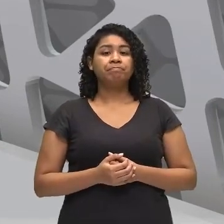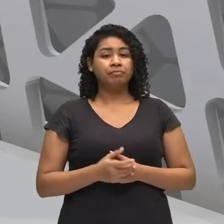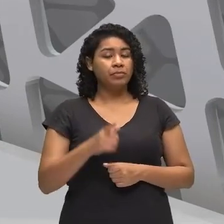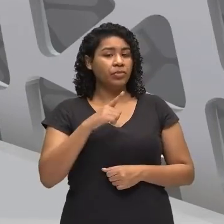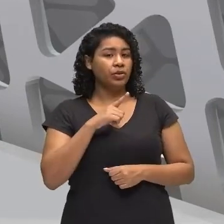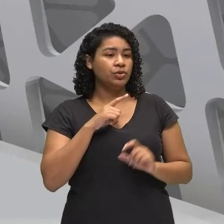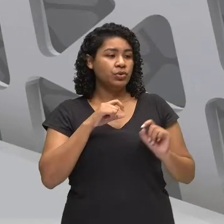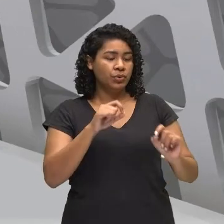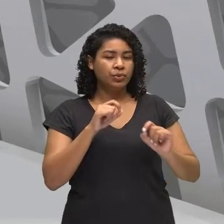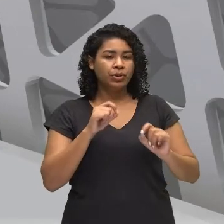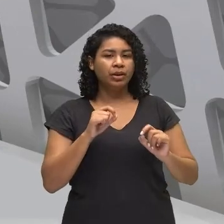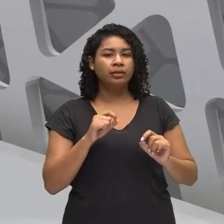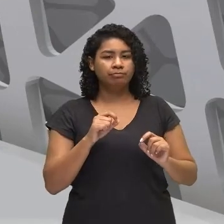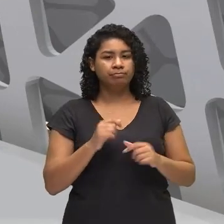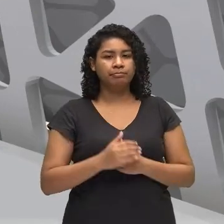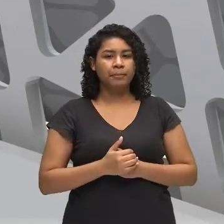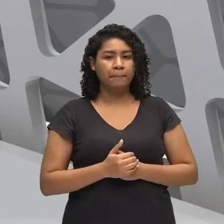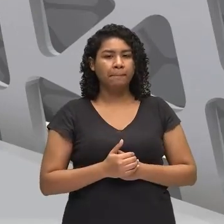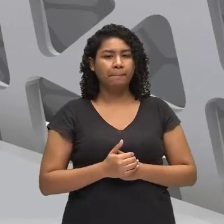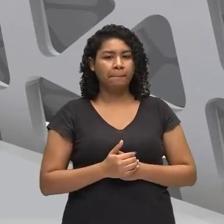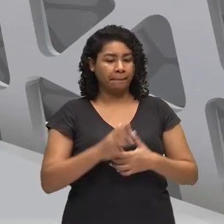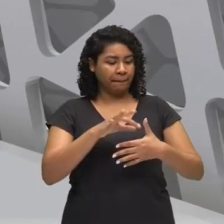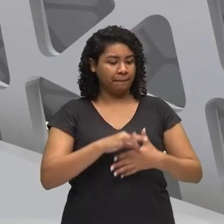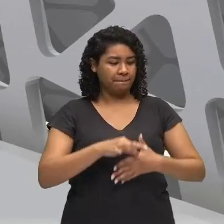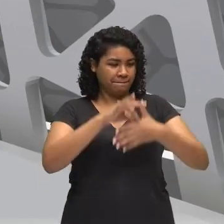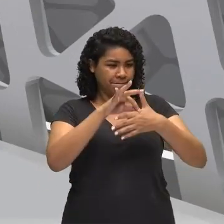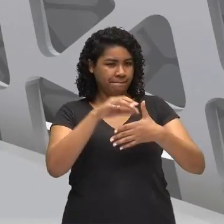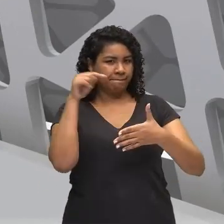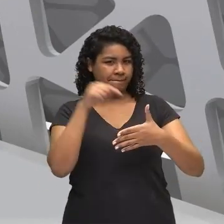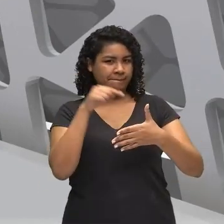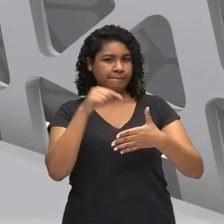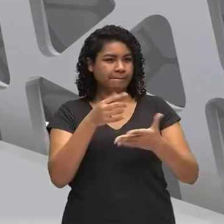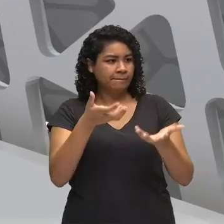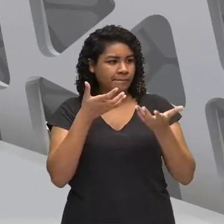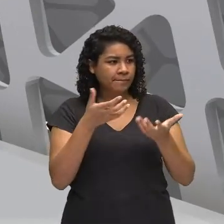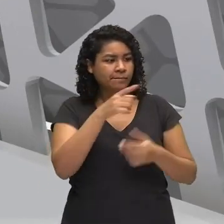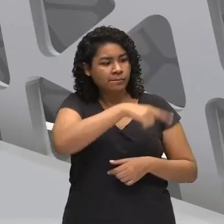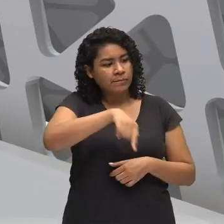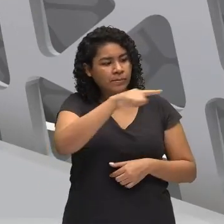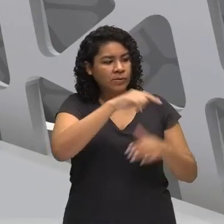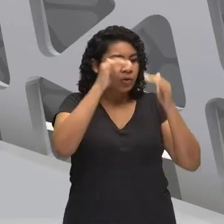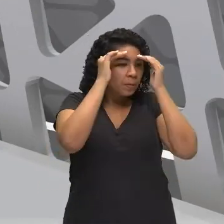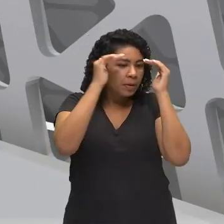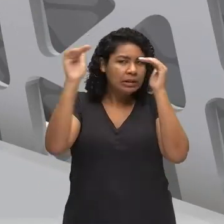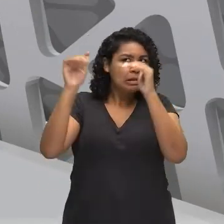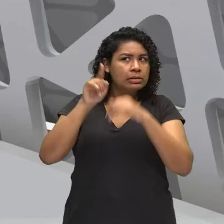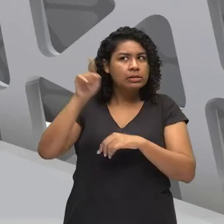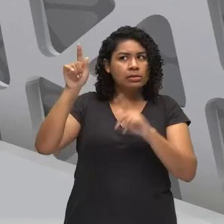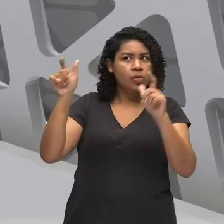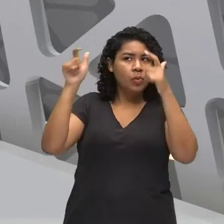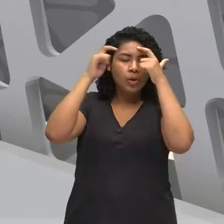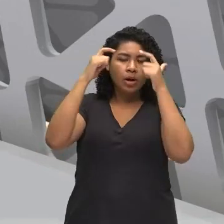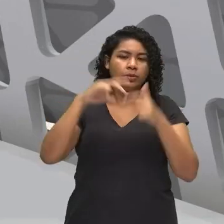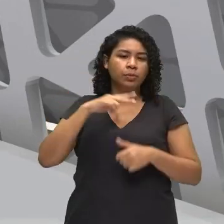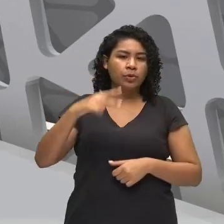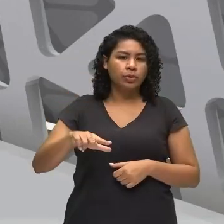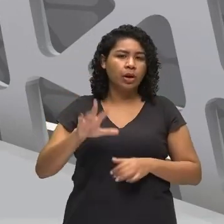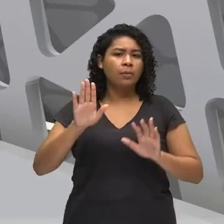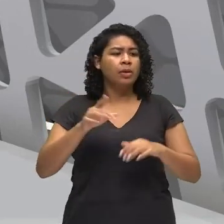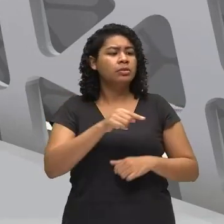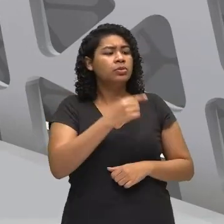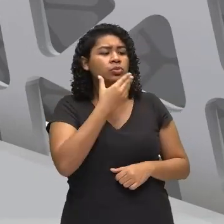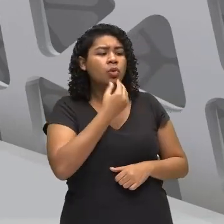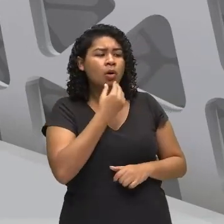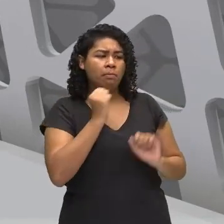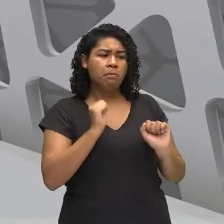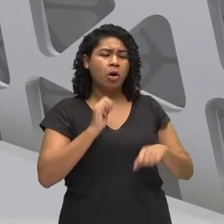de capitão de aldeia para fazer valer as leis estabelecidas pela coroa, quem disse que de fato ele ia fazer, que não ia